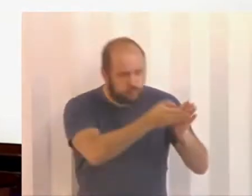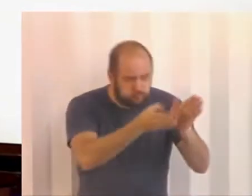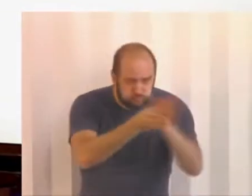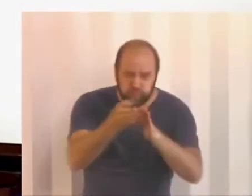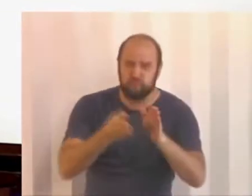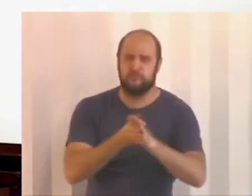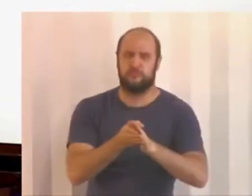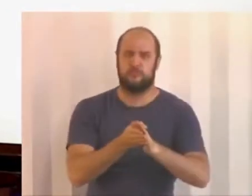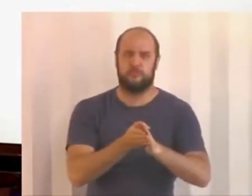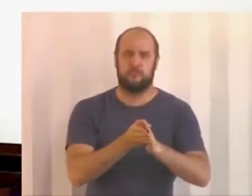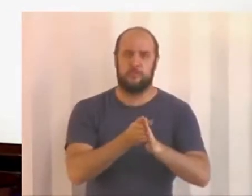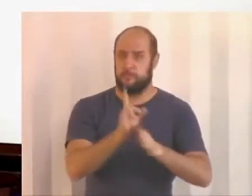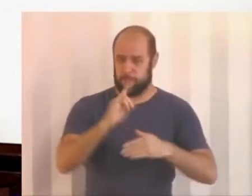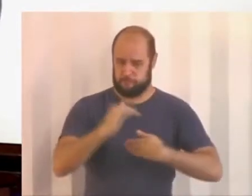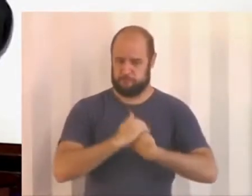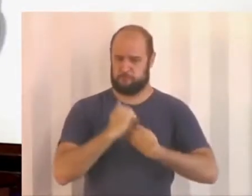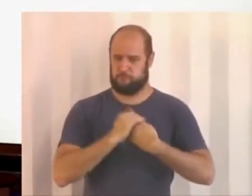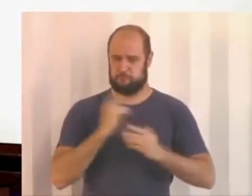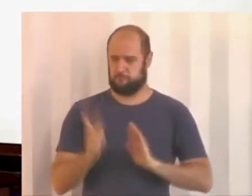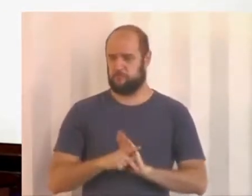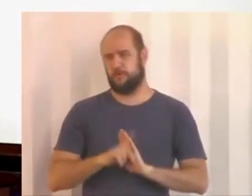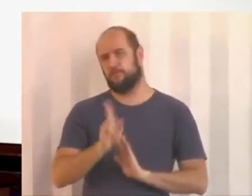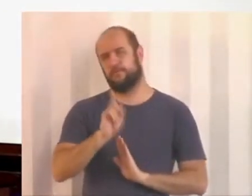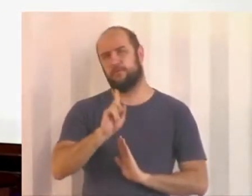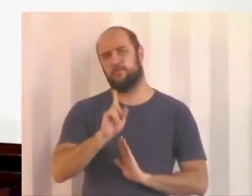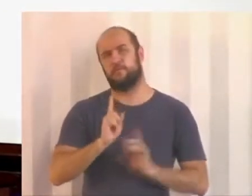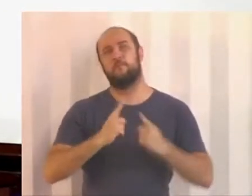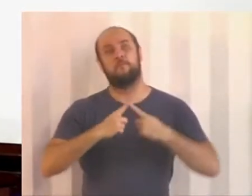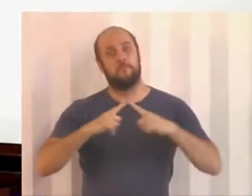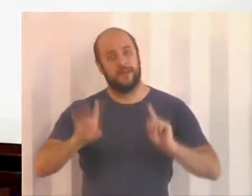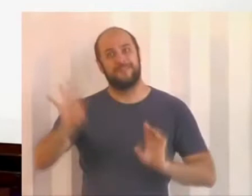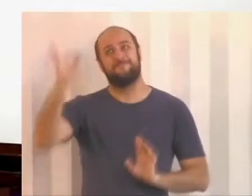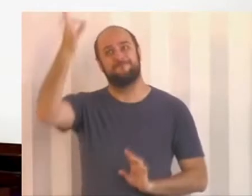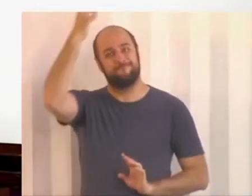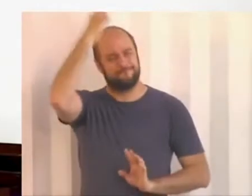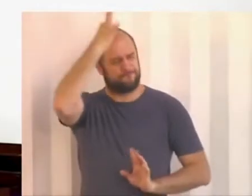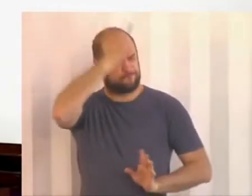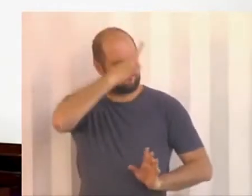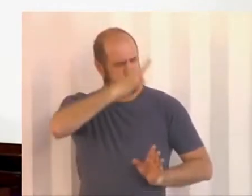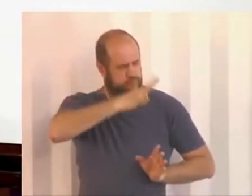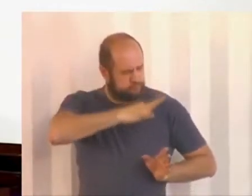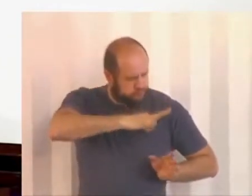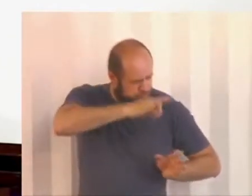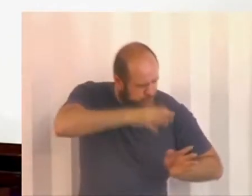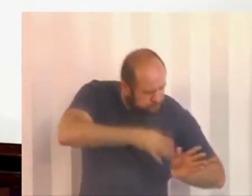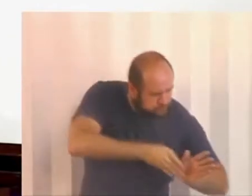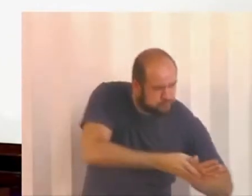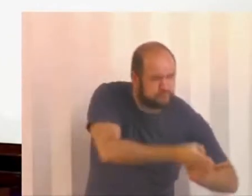vocês mesmos, mas porque o consolo vem daquele que de fato aplica a verdade no coração de vocês e